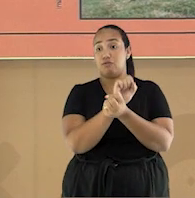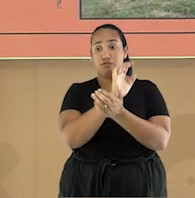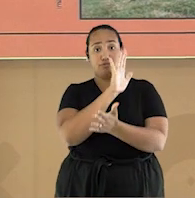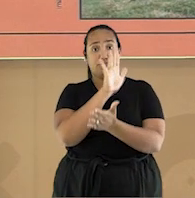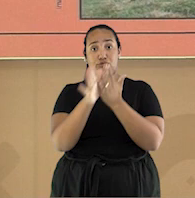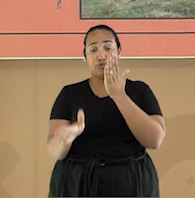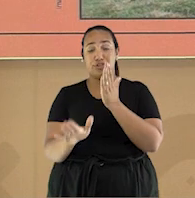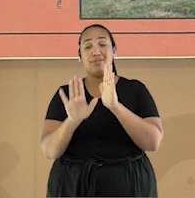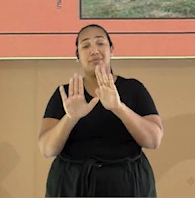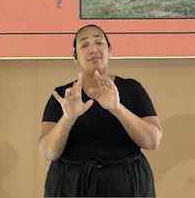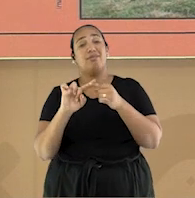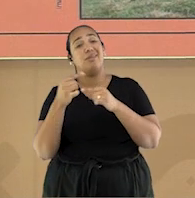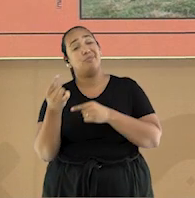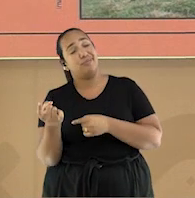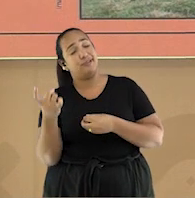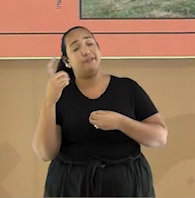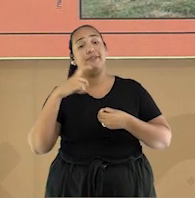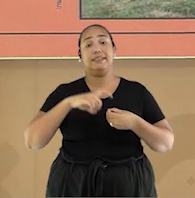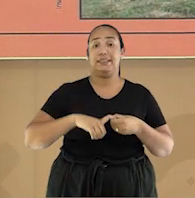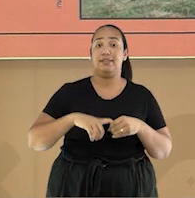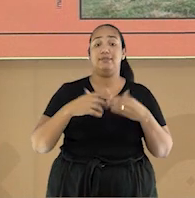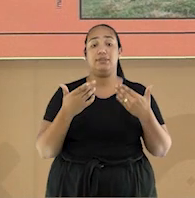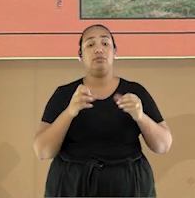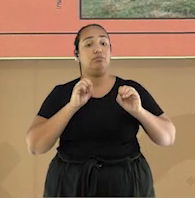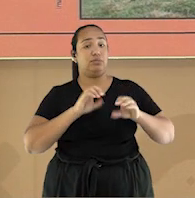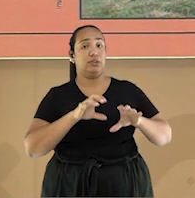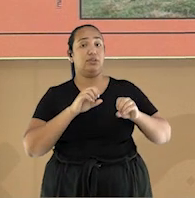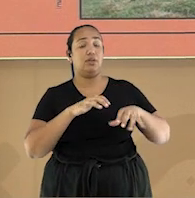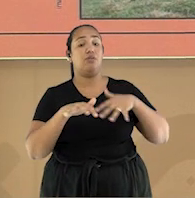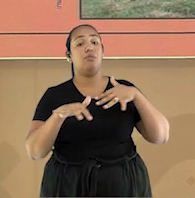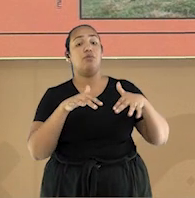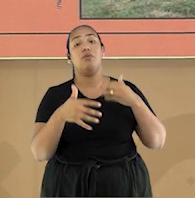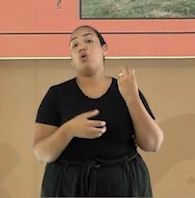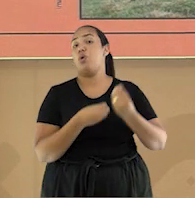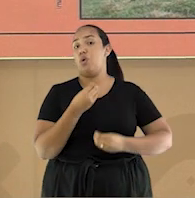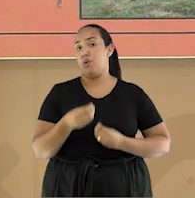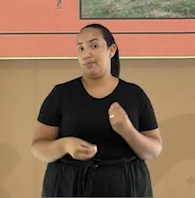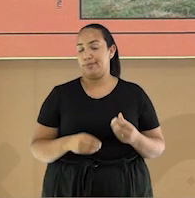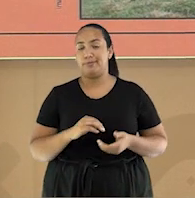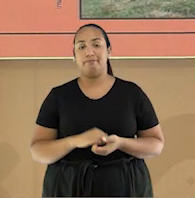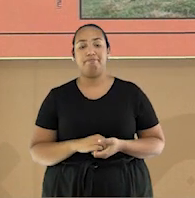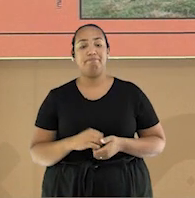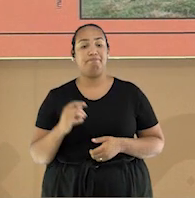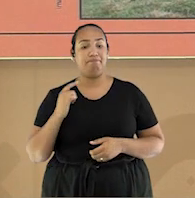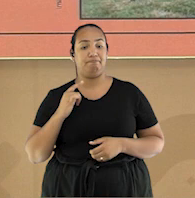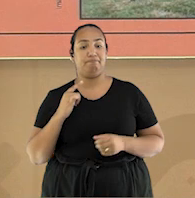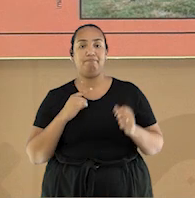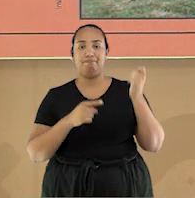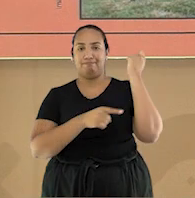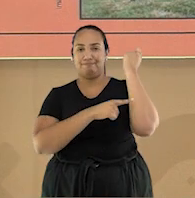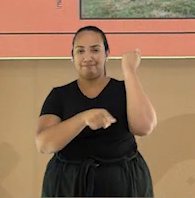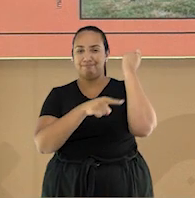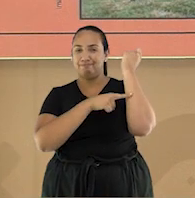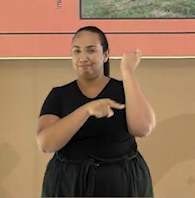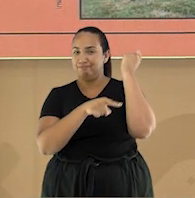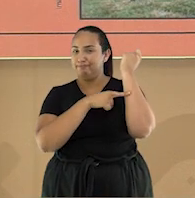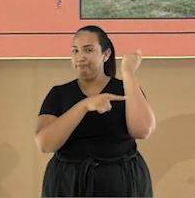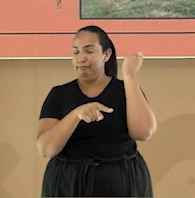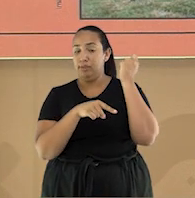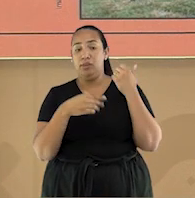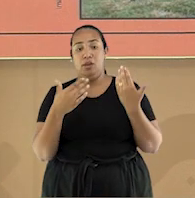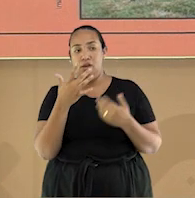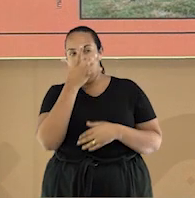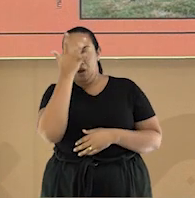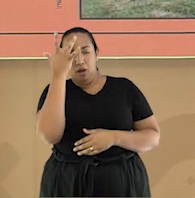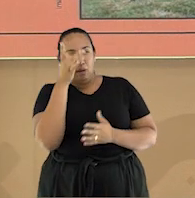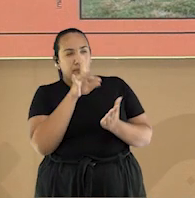que eram recapturados, ensinavam aos demais o movimento. Embalados pelo som do berimbau, eles enganavam os